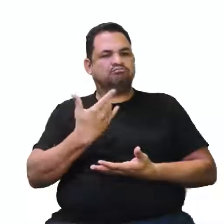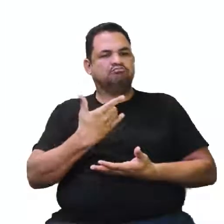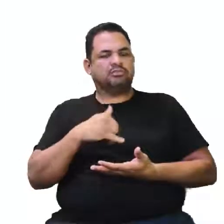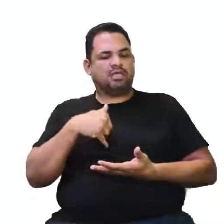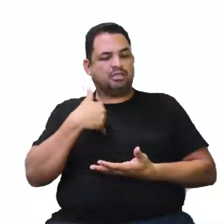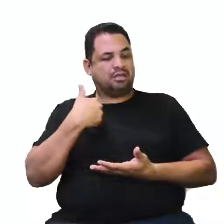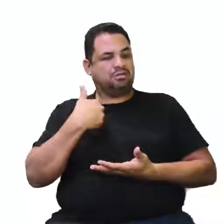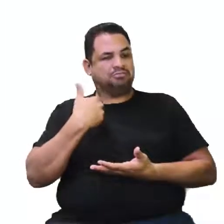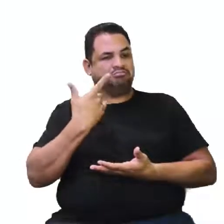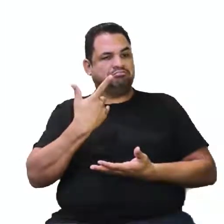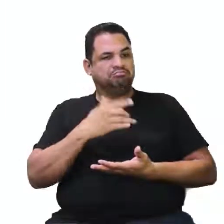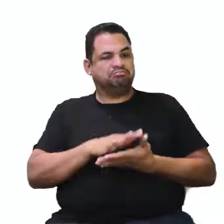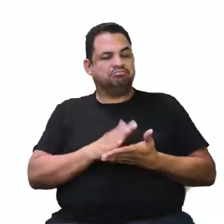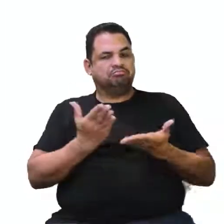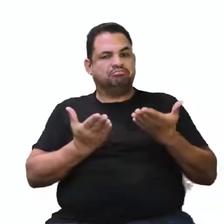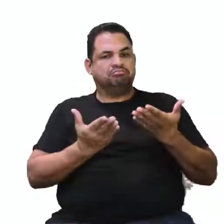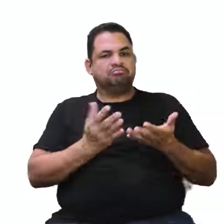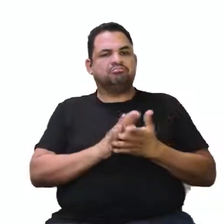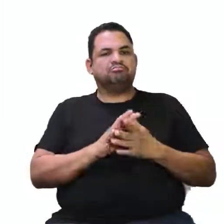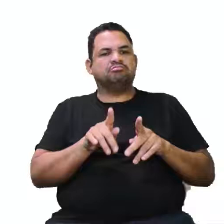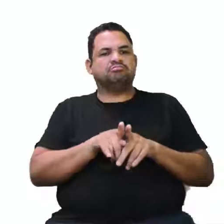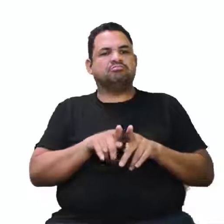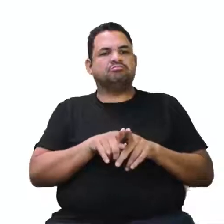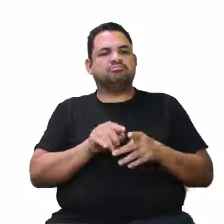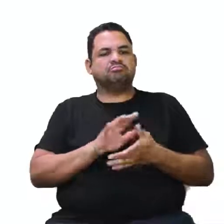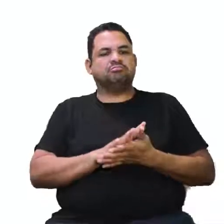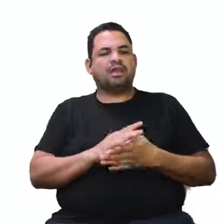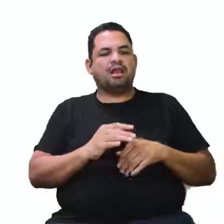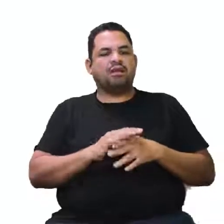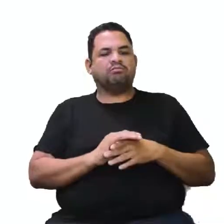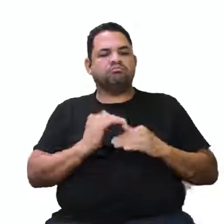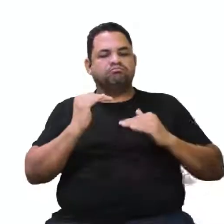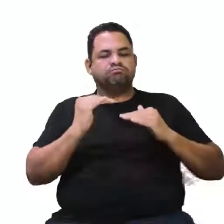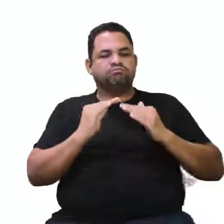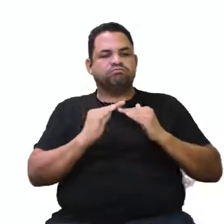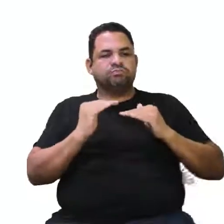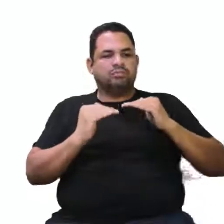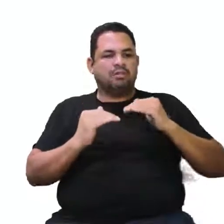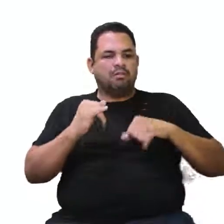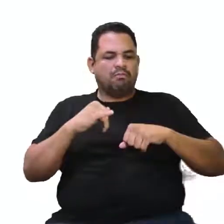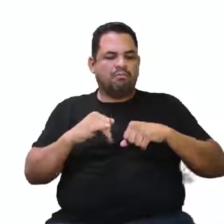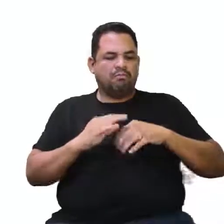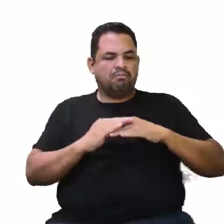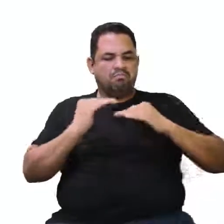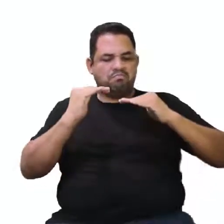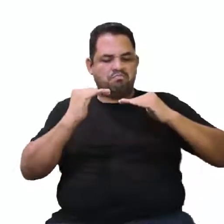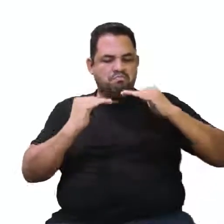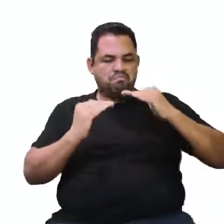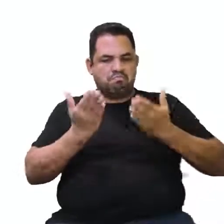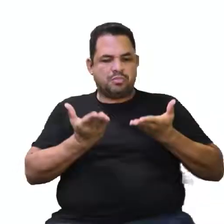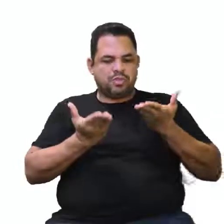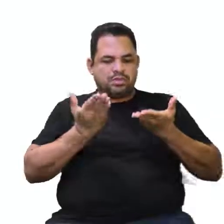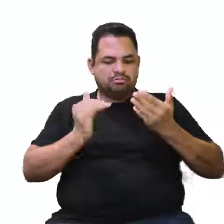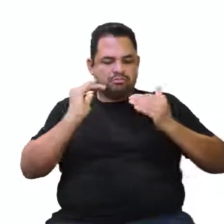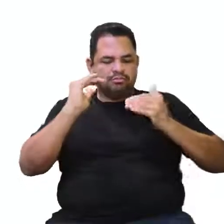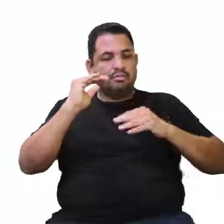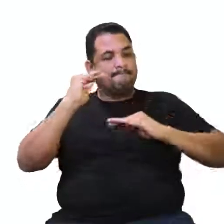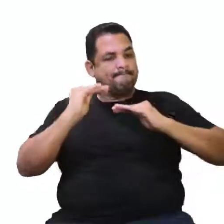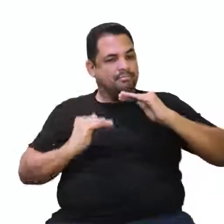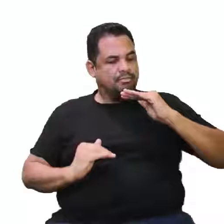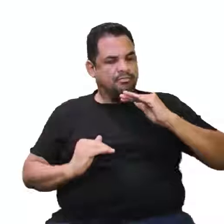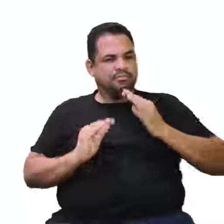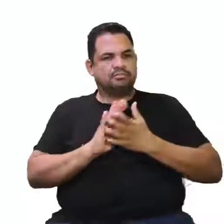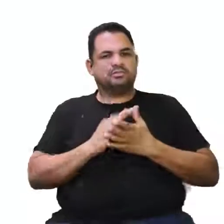pesa para ela essa questão da idade e também está sempre com o peso abaixo, né? Então são coisas assim que chamam a